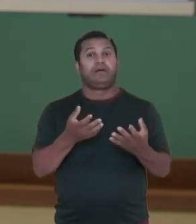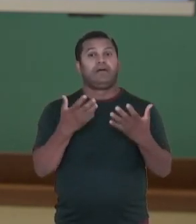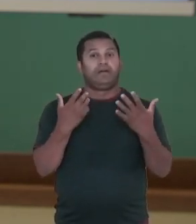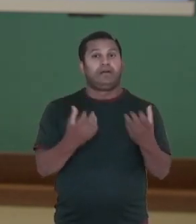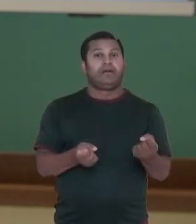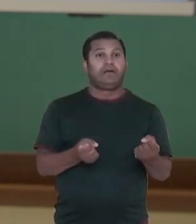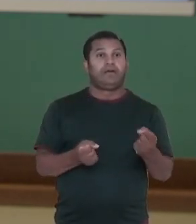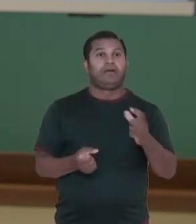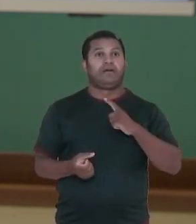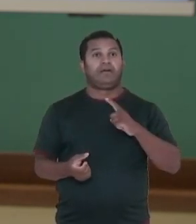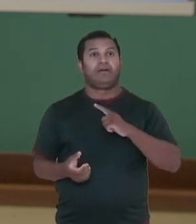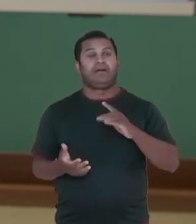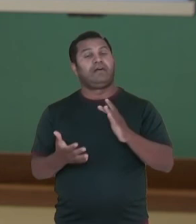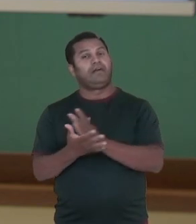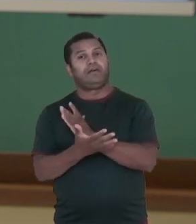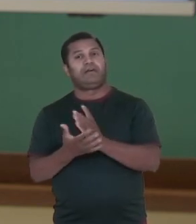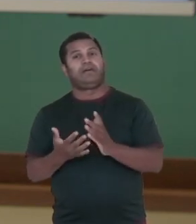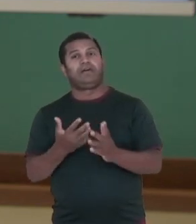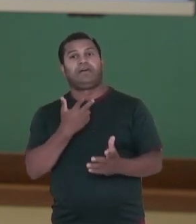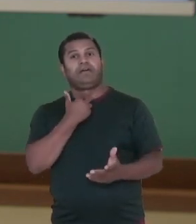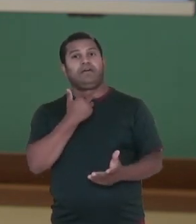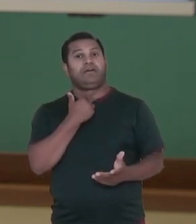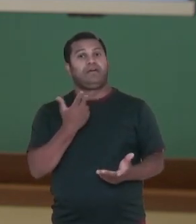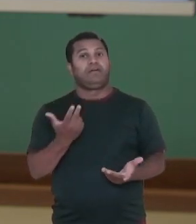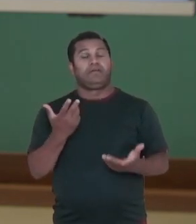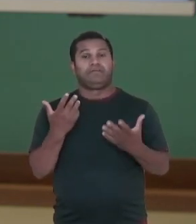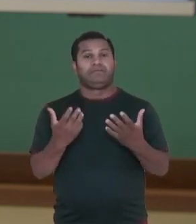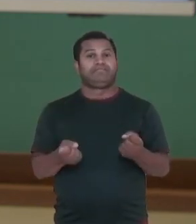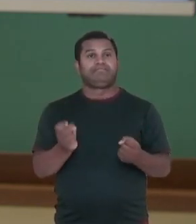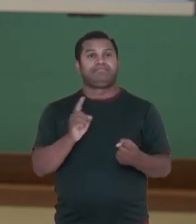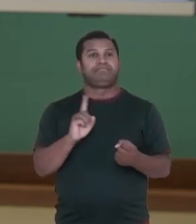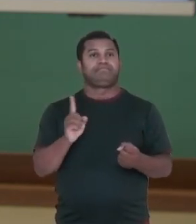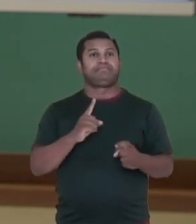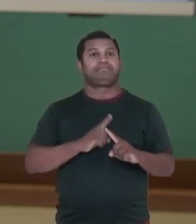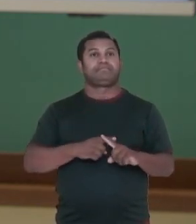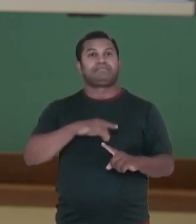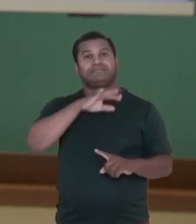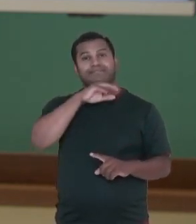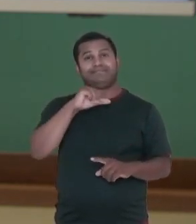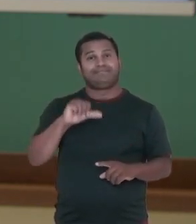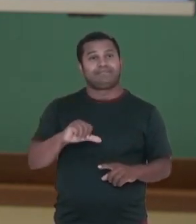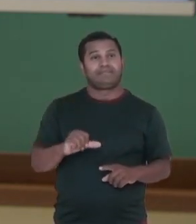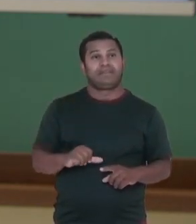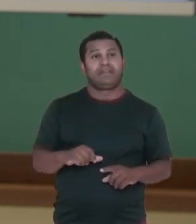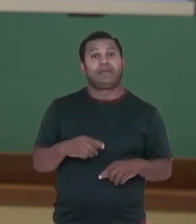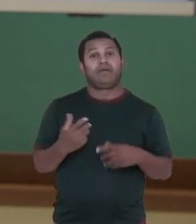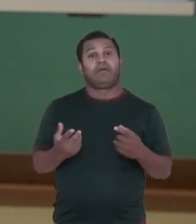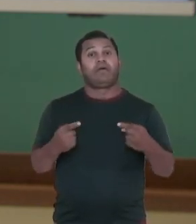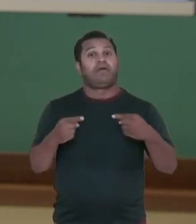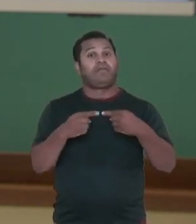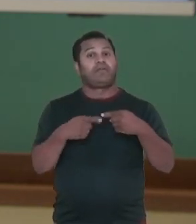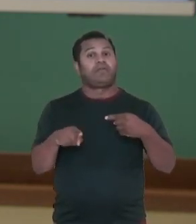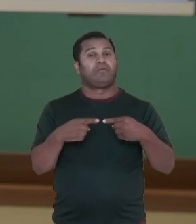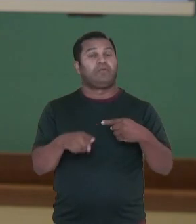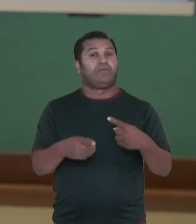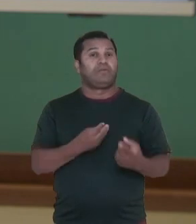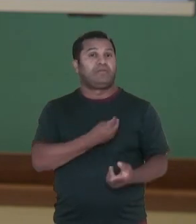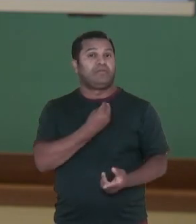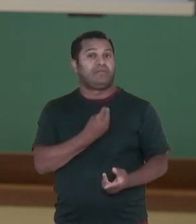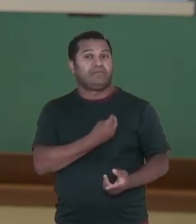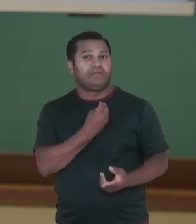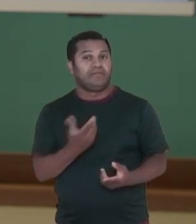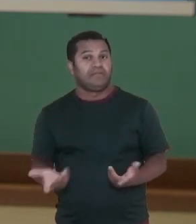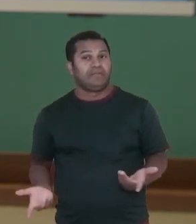favoráveis, inviabilidade, mau uso, a missão da vida da medicina que é conservar a vida. Nesse